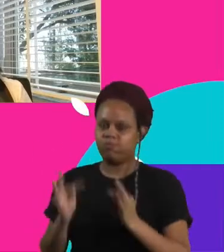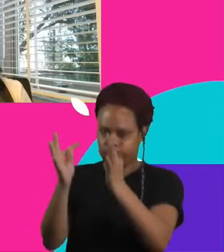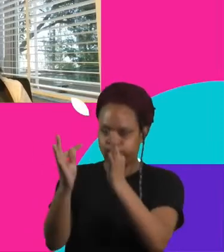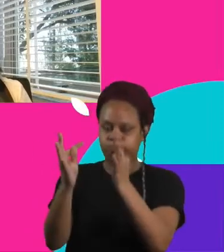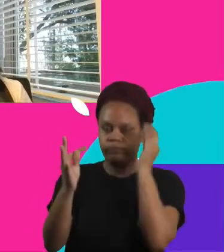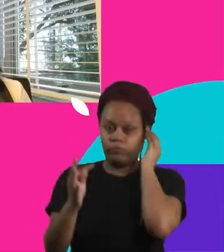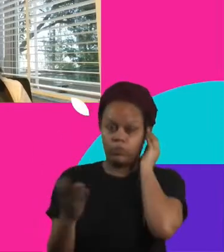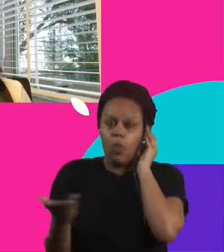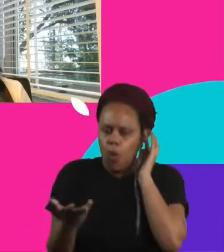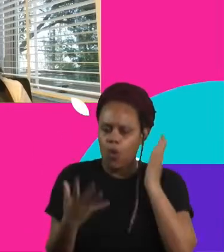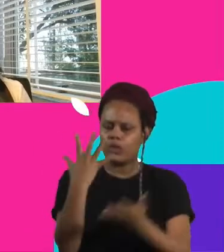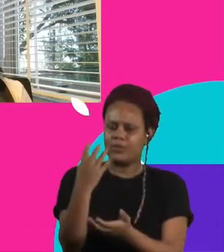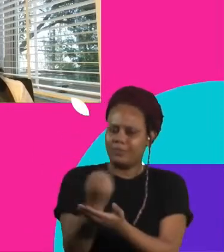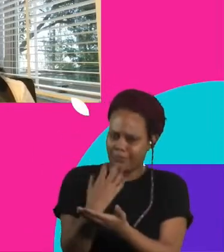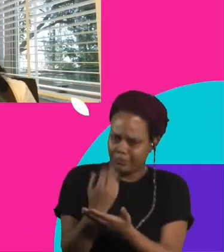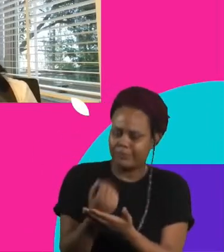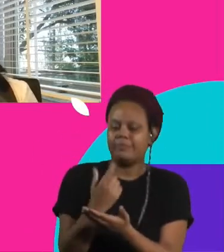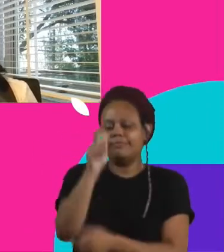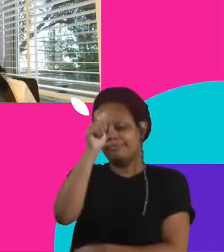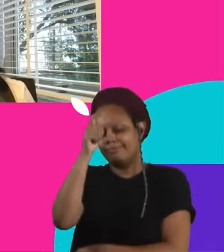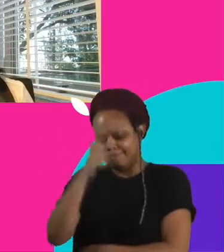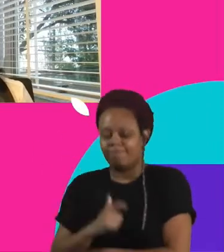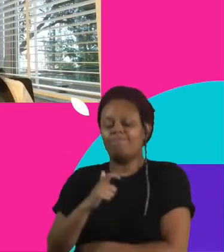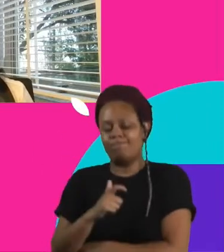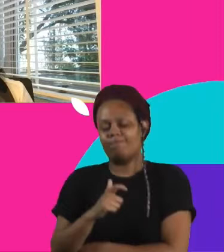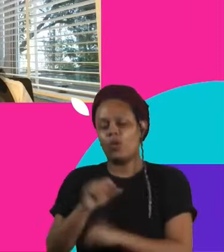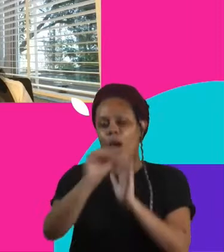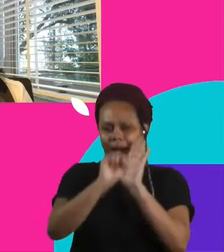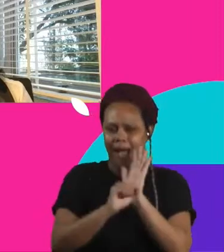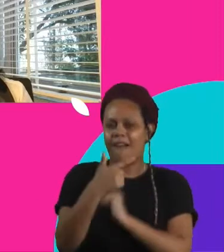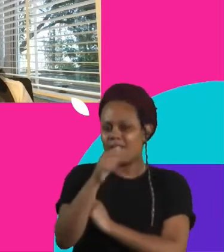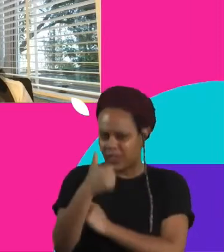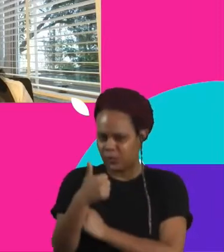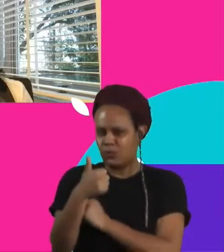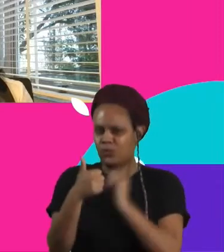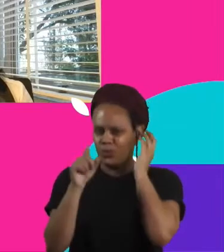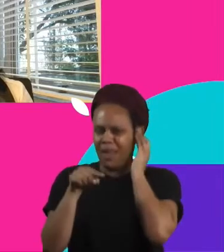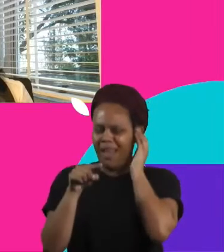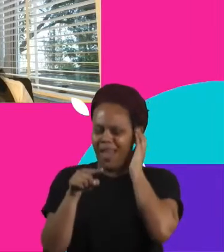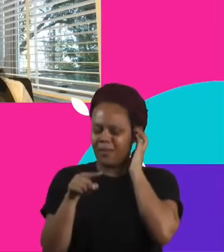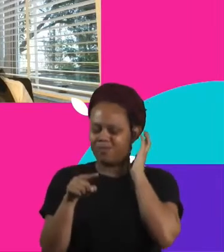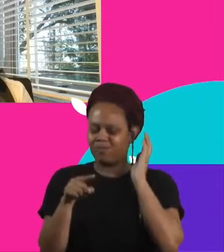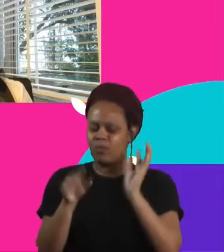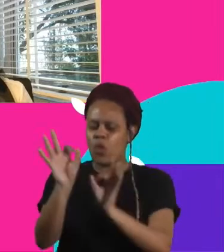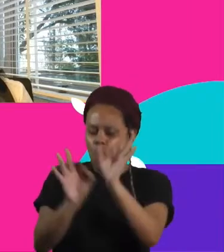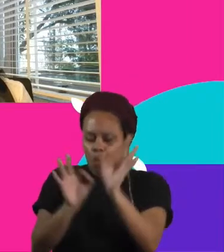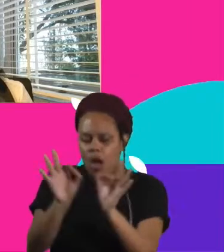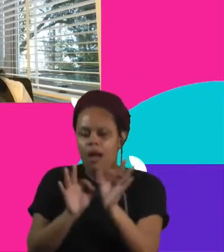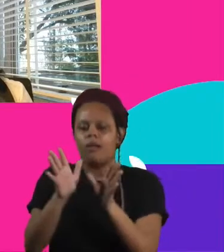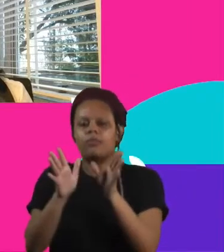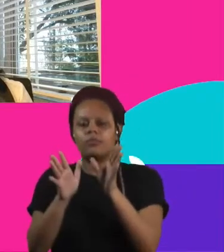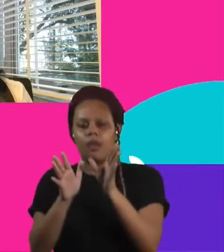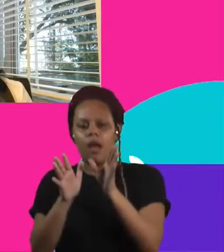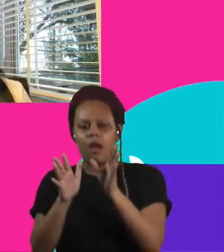hoje, alfabetizar uma pessoa para o século XXI é prepará-la para coletar,